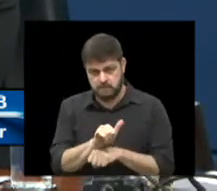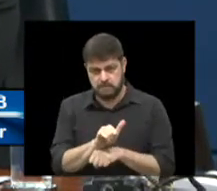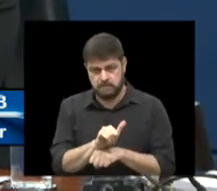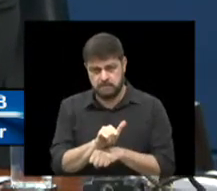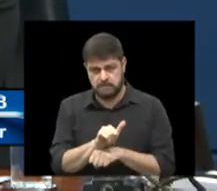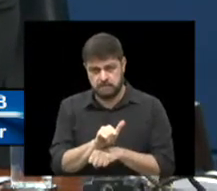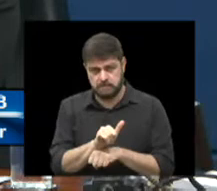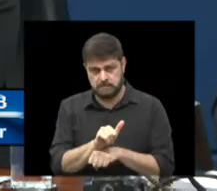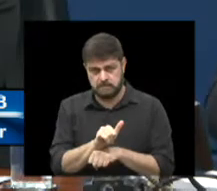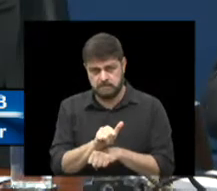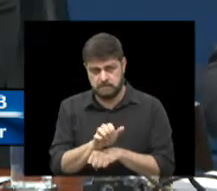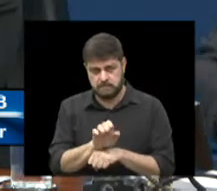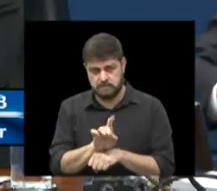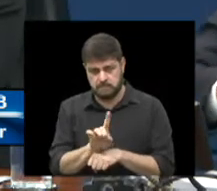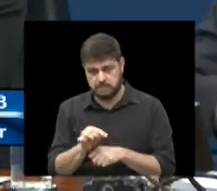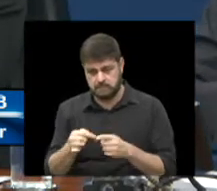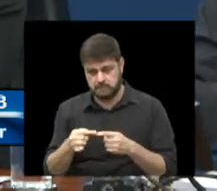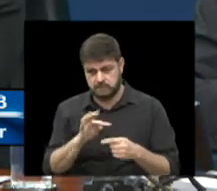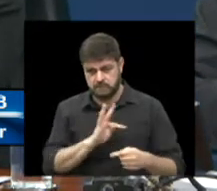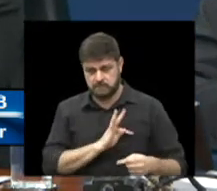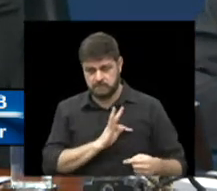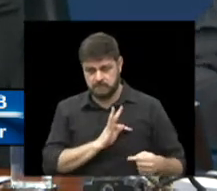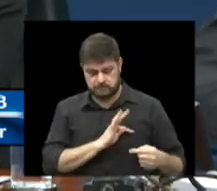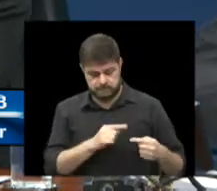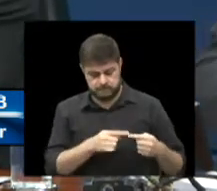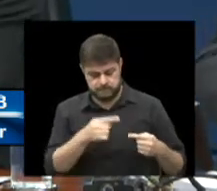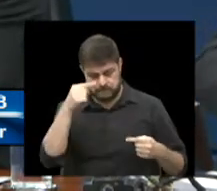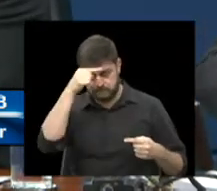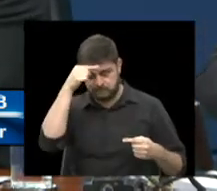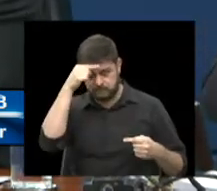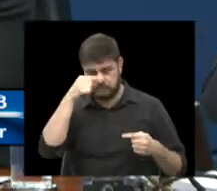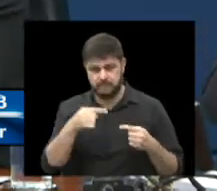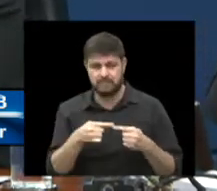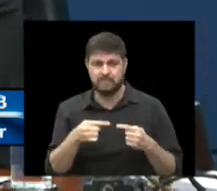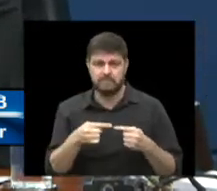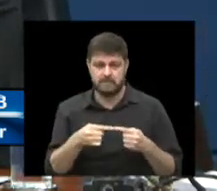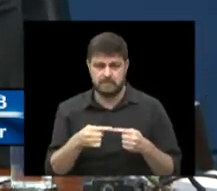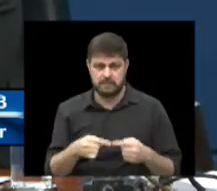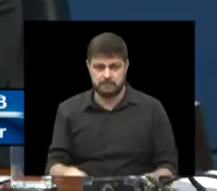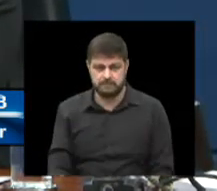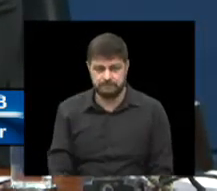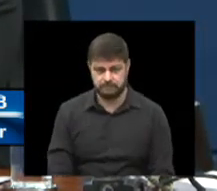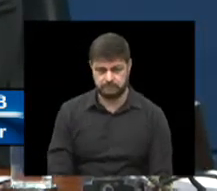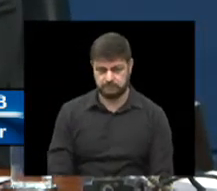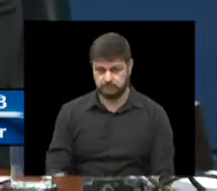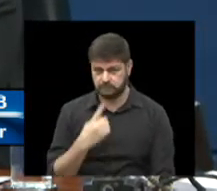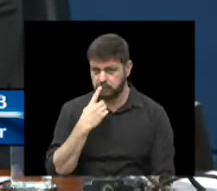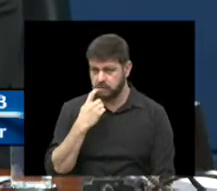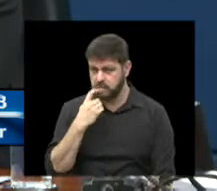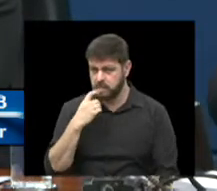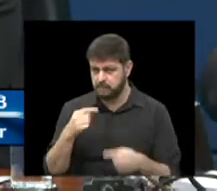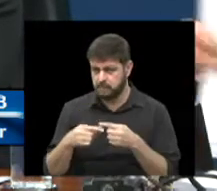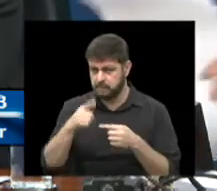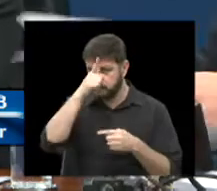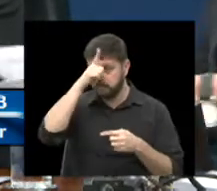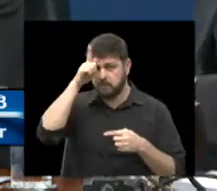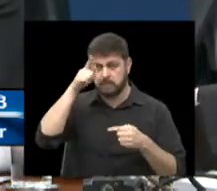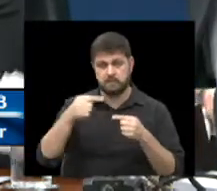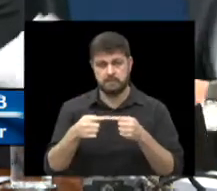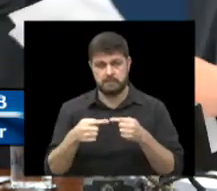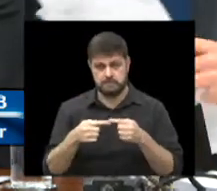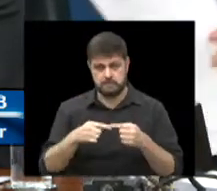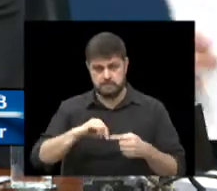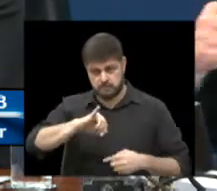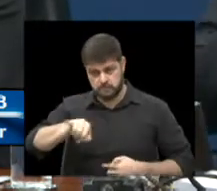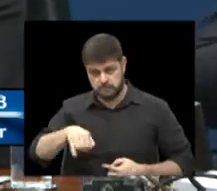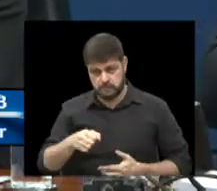ausente. Edson Ribeiro, sim. Fernando Mendes, sim. Felipe Marquesi, sim. Gilberto Vermelho, sim. Gustavo Peta, sim.